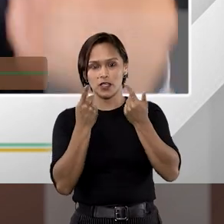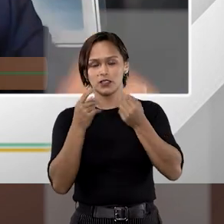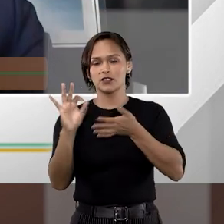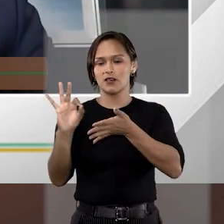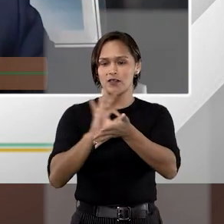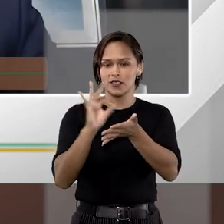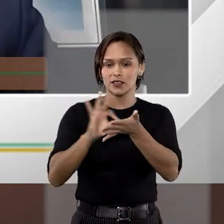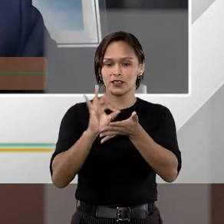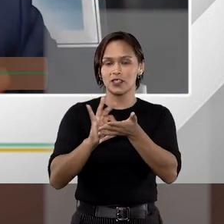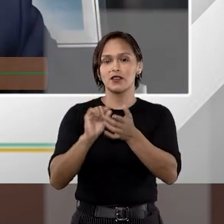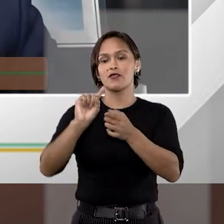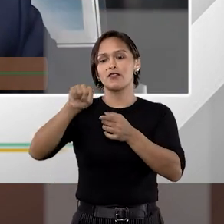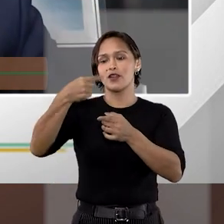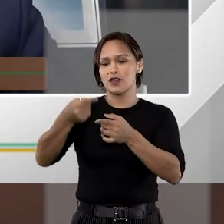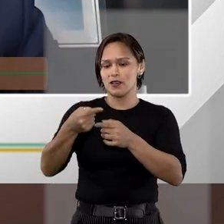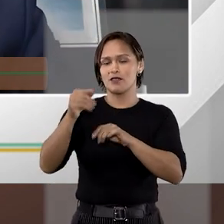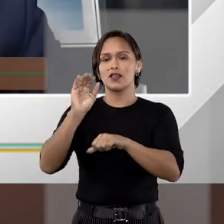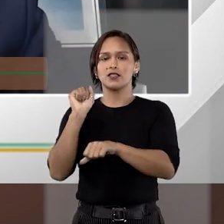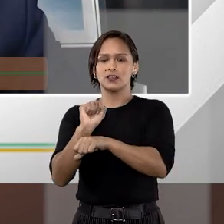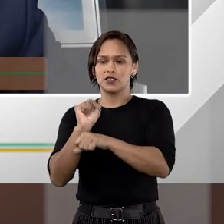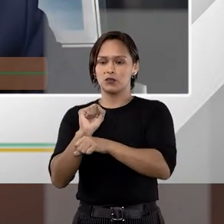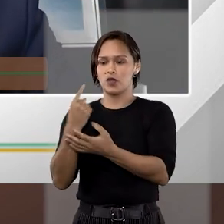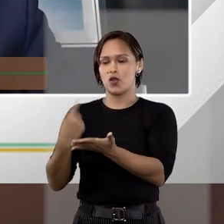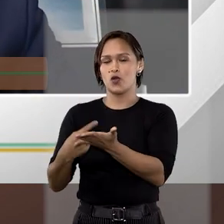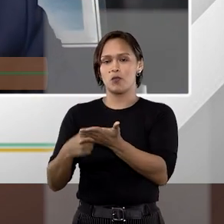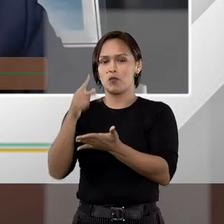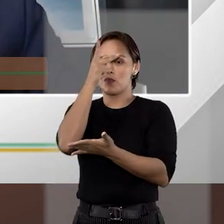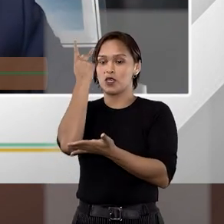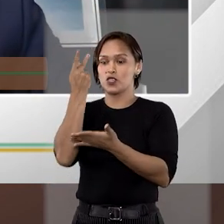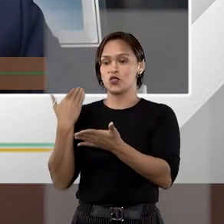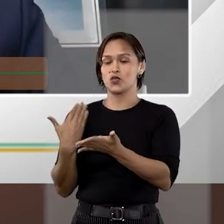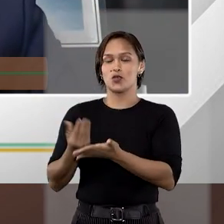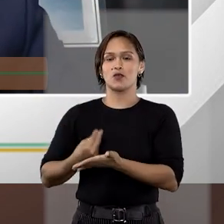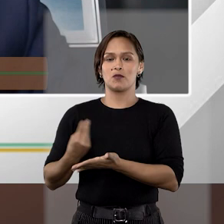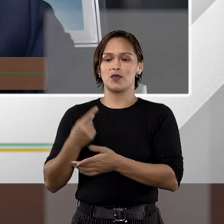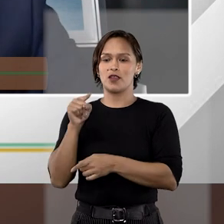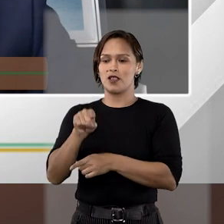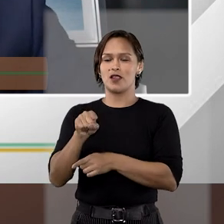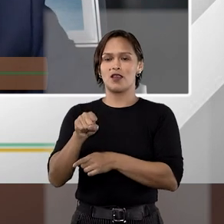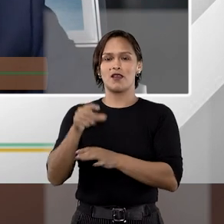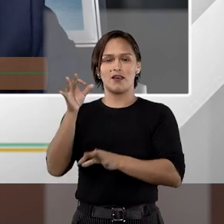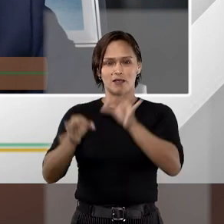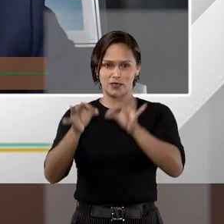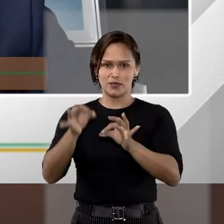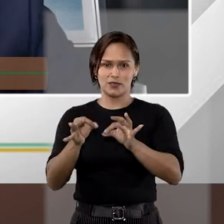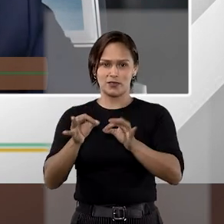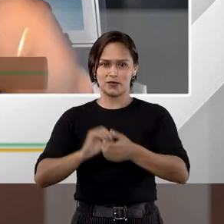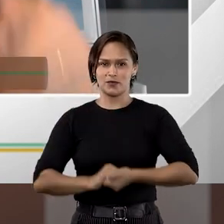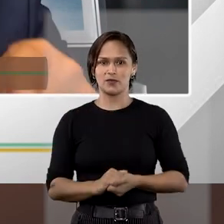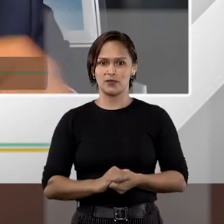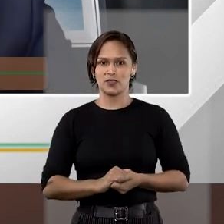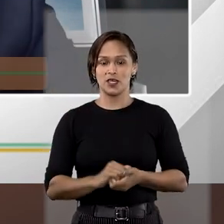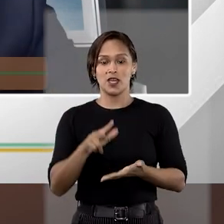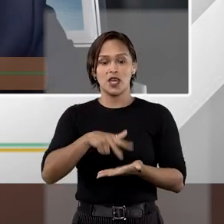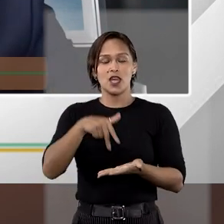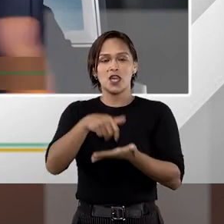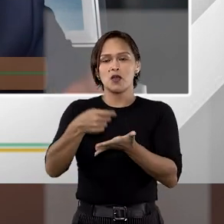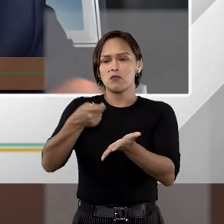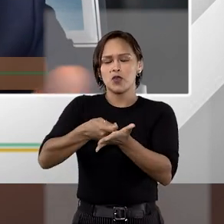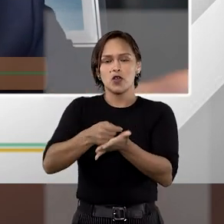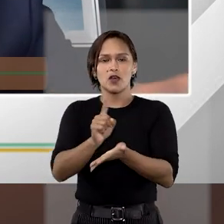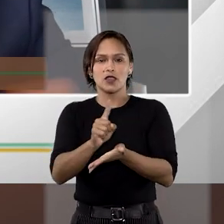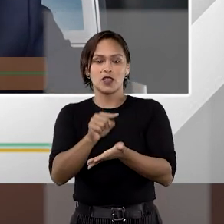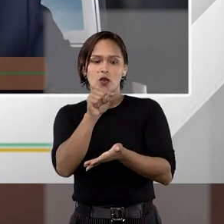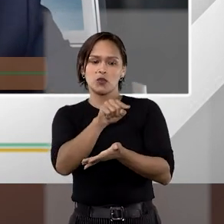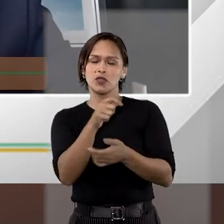vai escrever isso e vai pegar o compromisso dessa pessoa em comparecer ao Juizado e põe-se